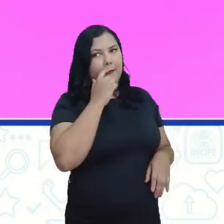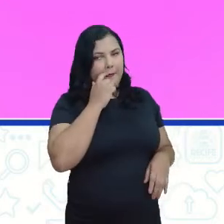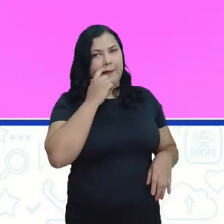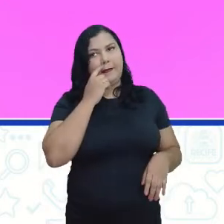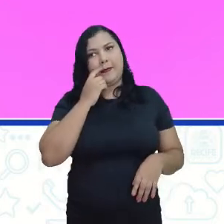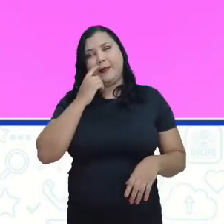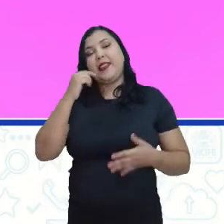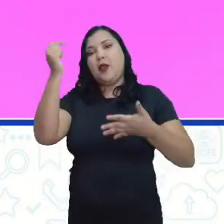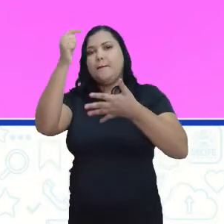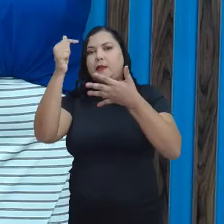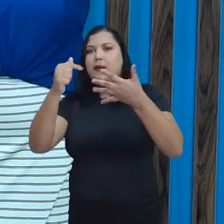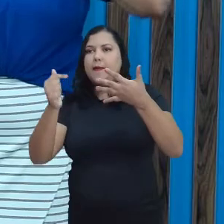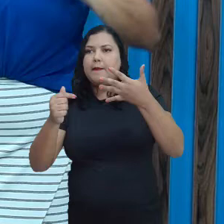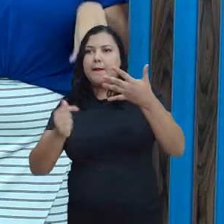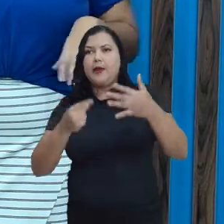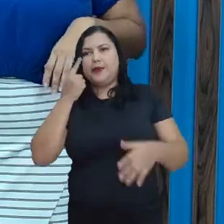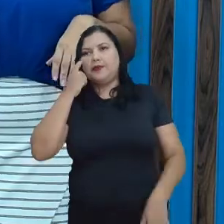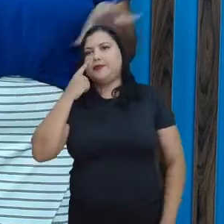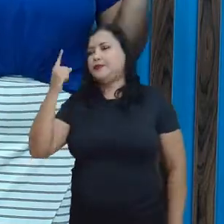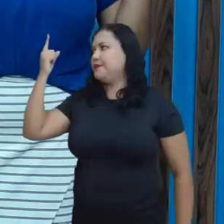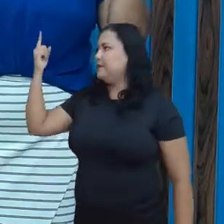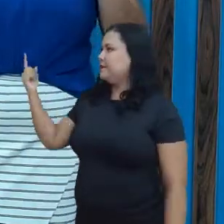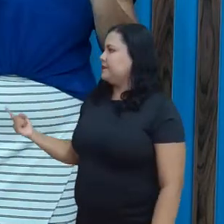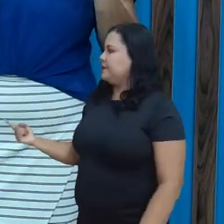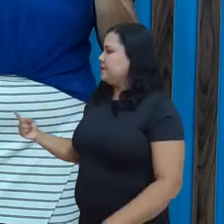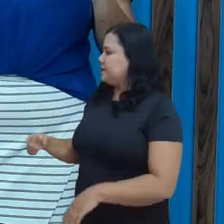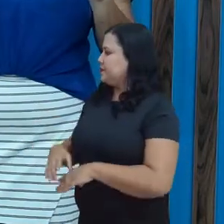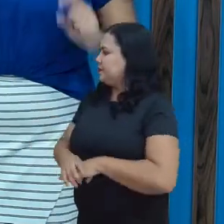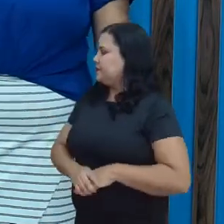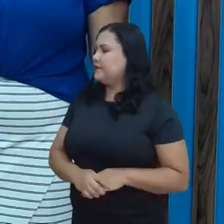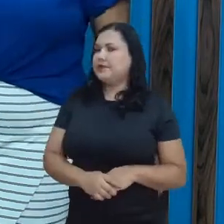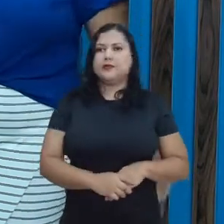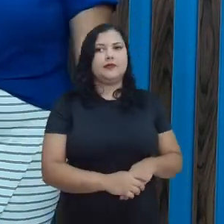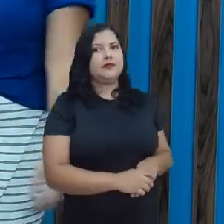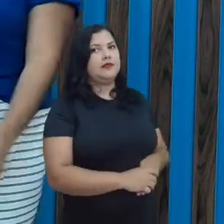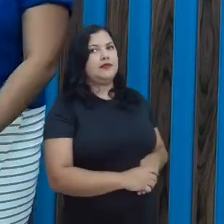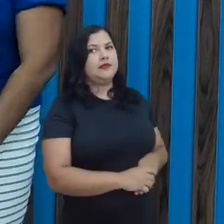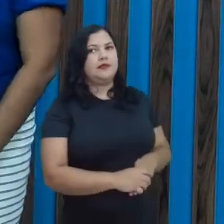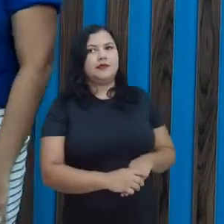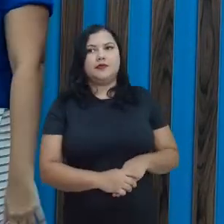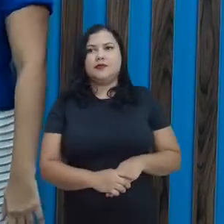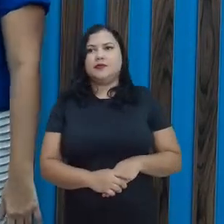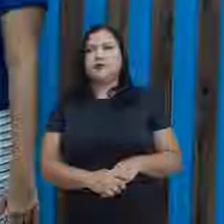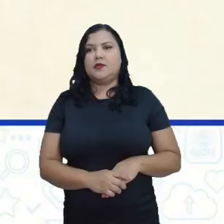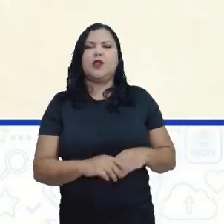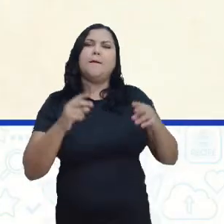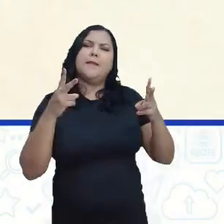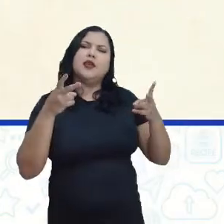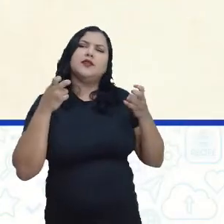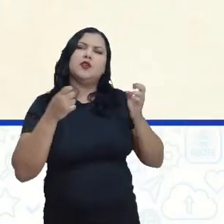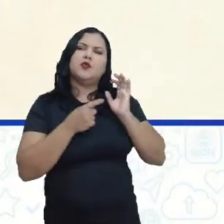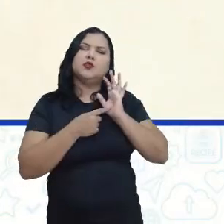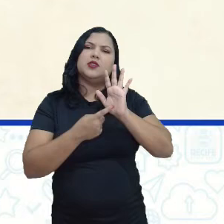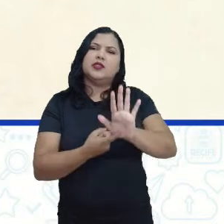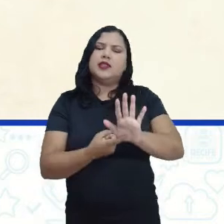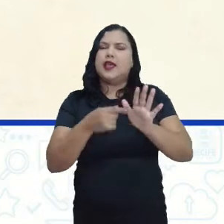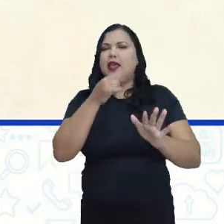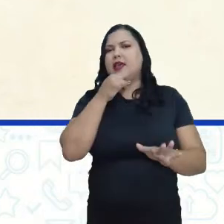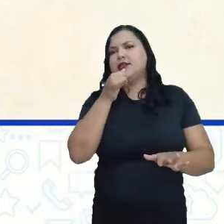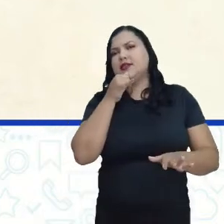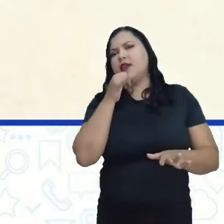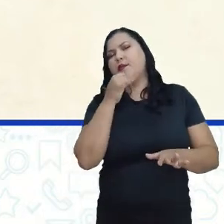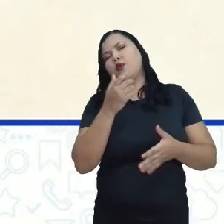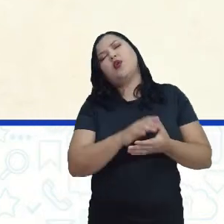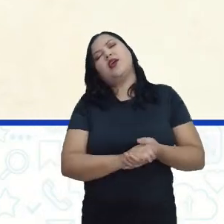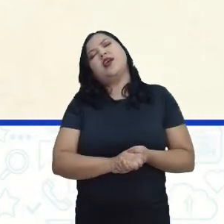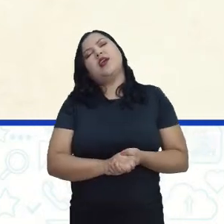assinado não. Mas geralmente se assina, tá? É porque eu trouxe um excerto. Mas notaram que eu destaquei escritos em primeira pessoa, e o que é que